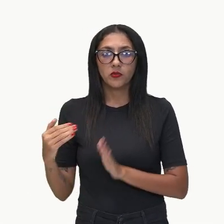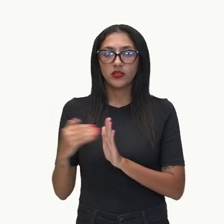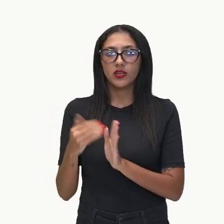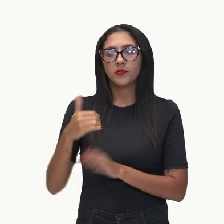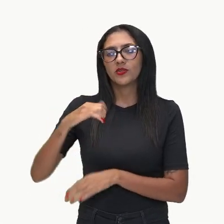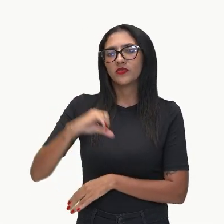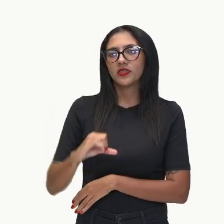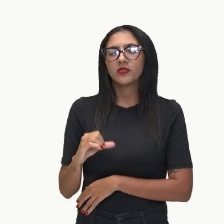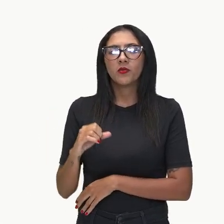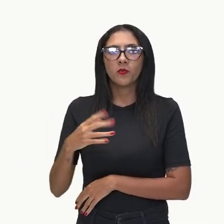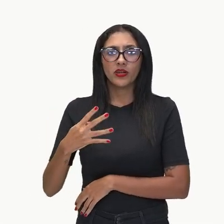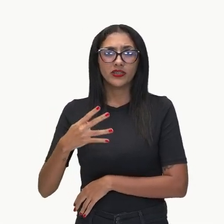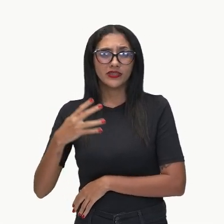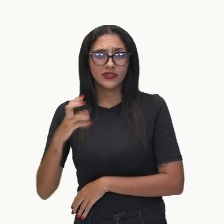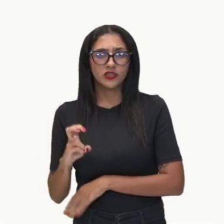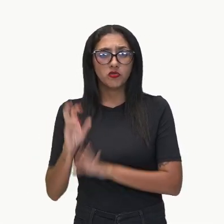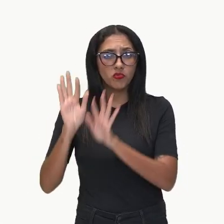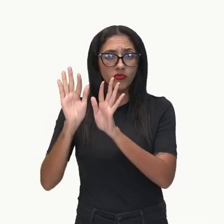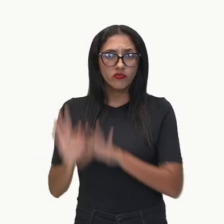guerra em